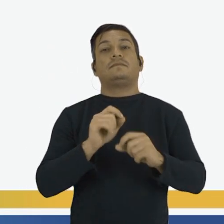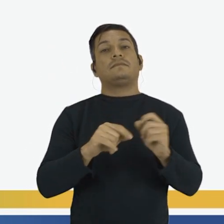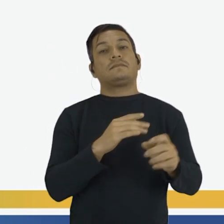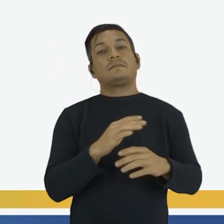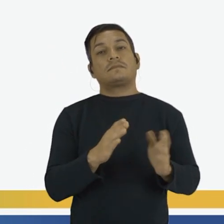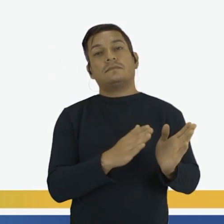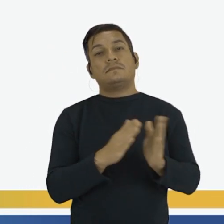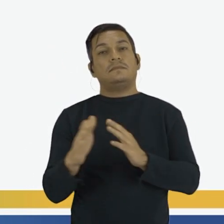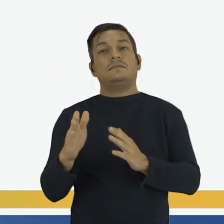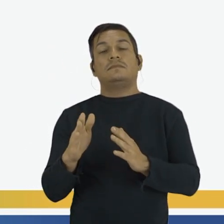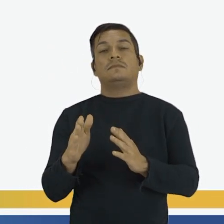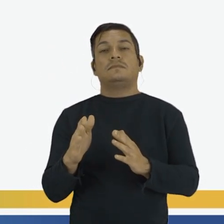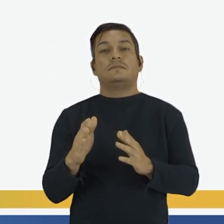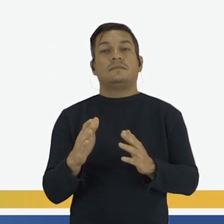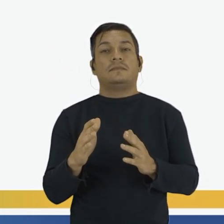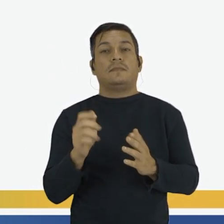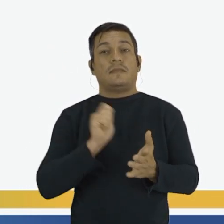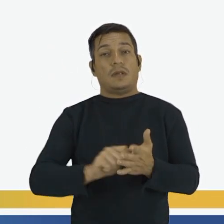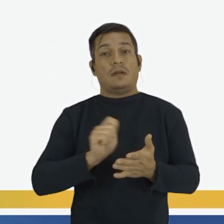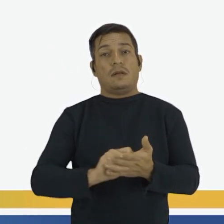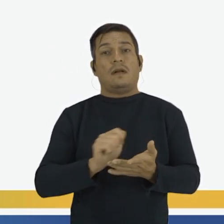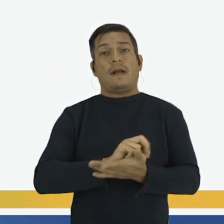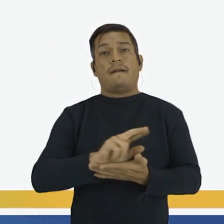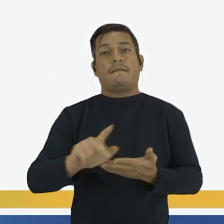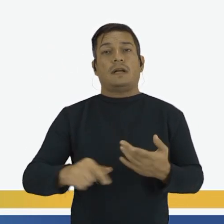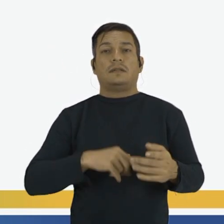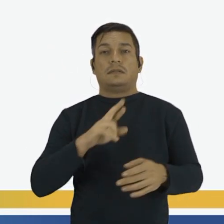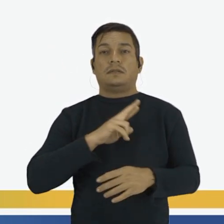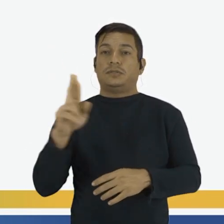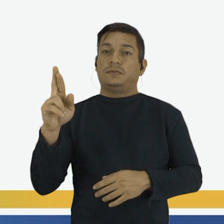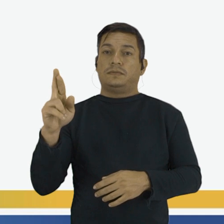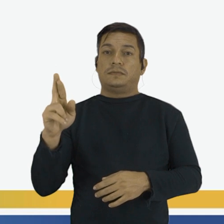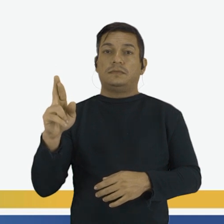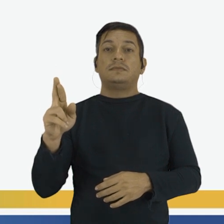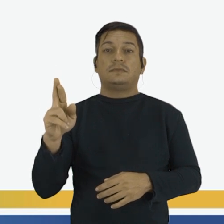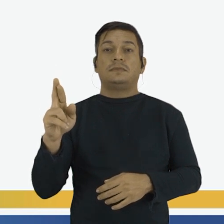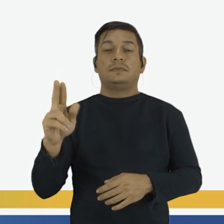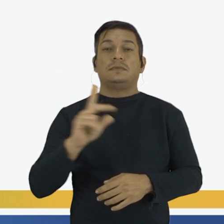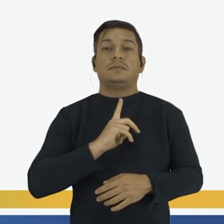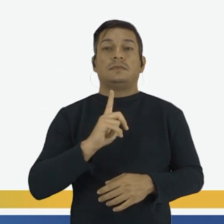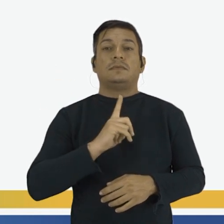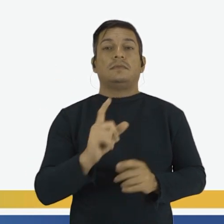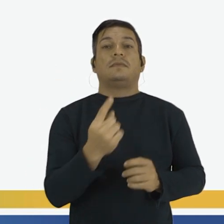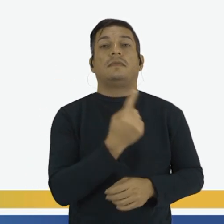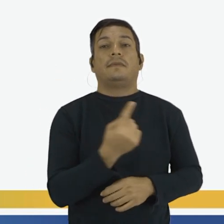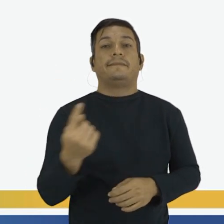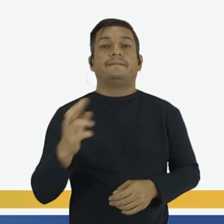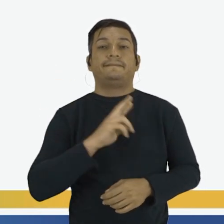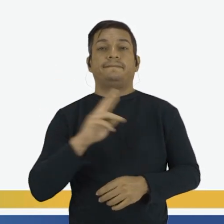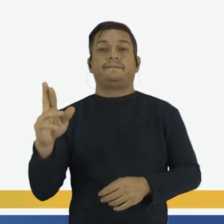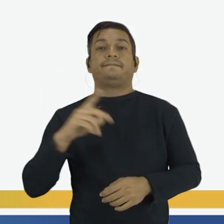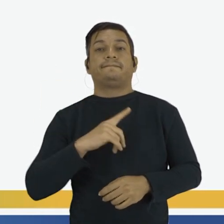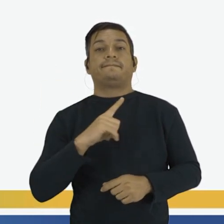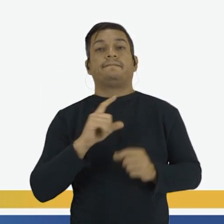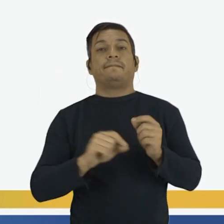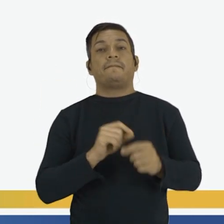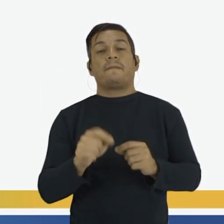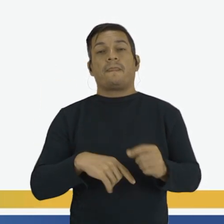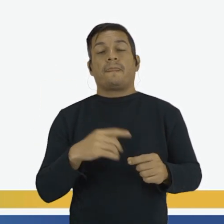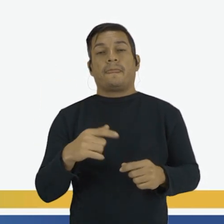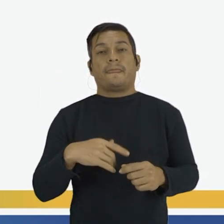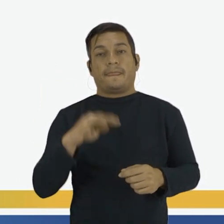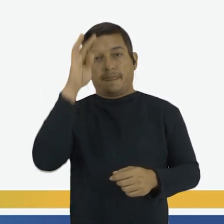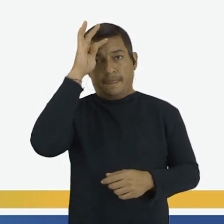tradições escritas de variadas religiões, tá? Nós temos Cada religião tem a sua